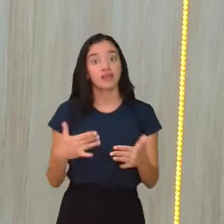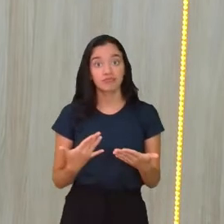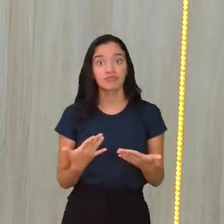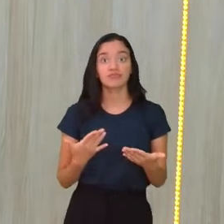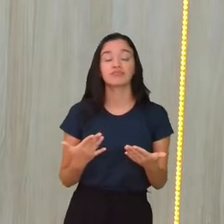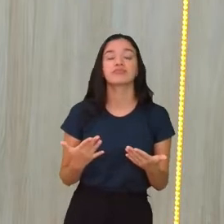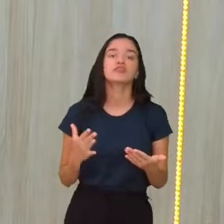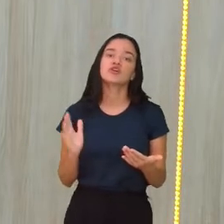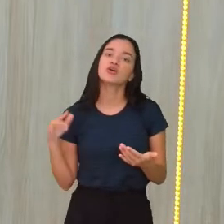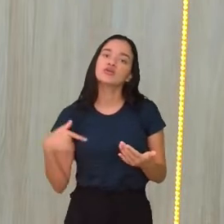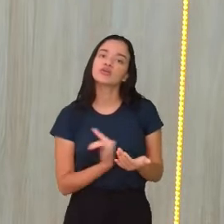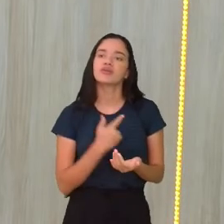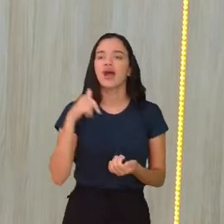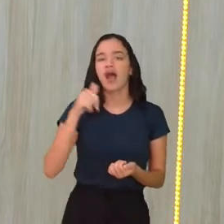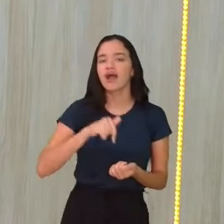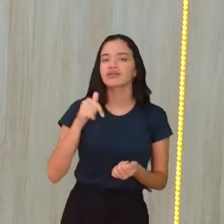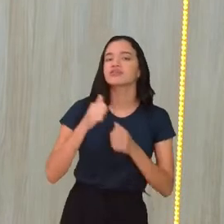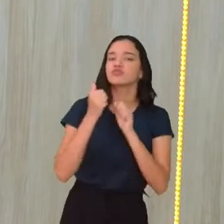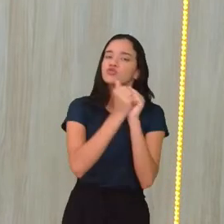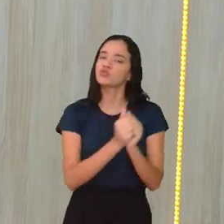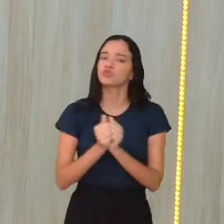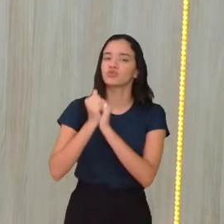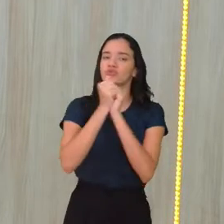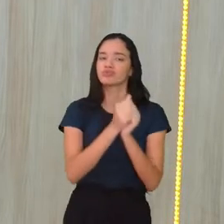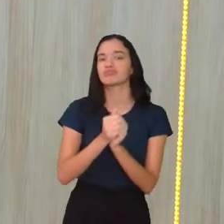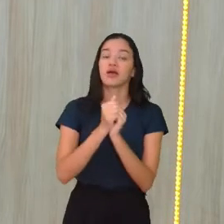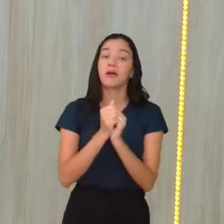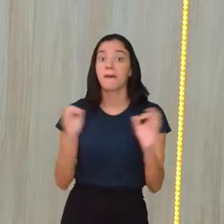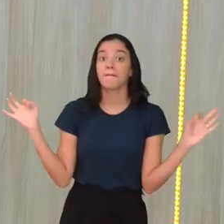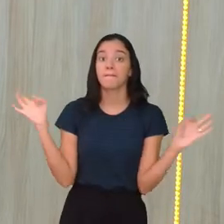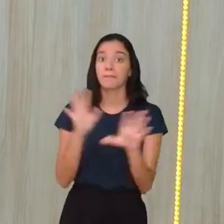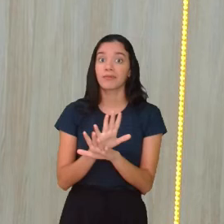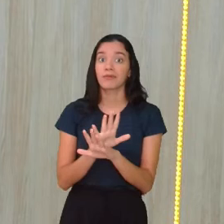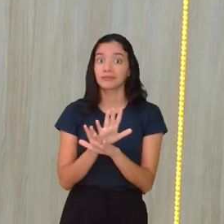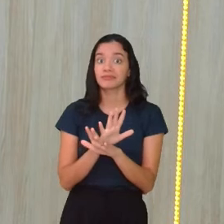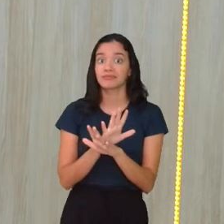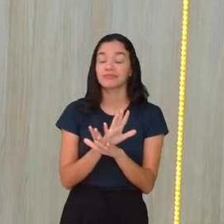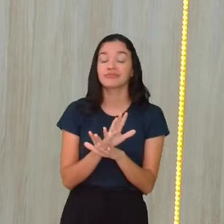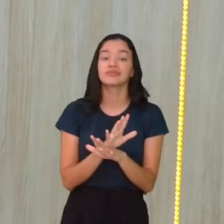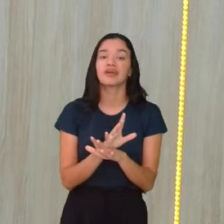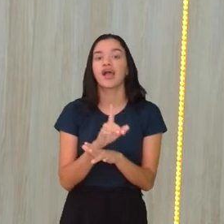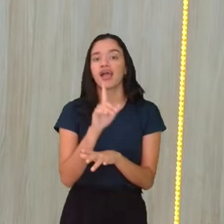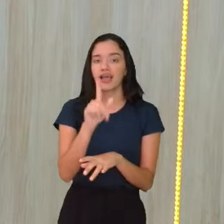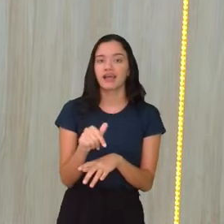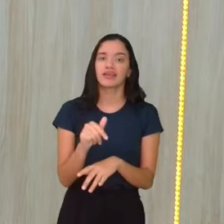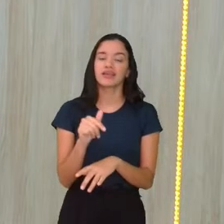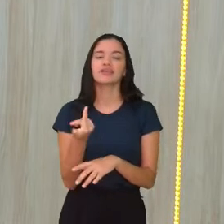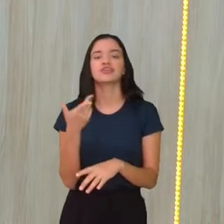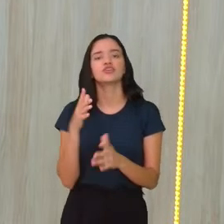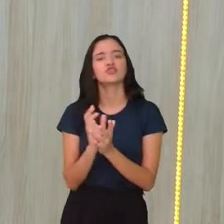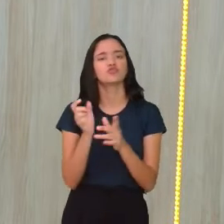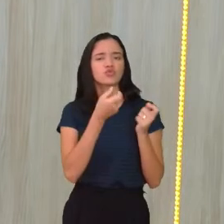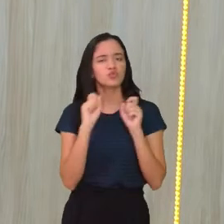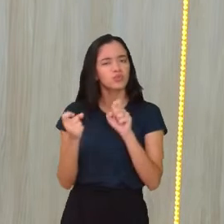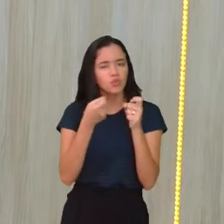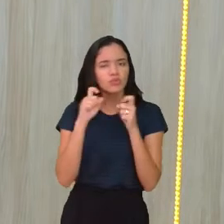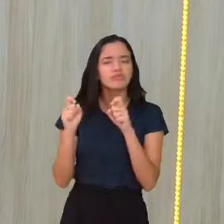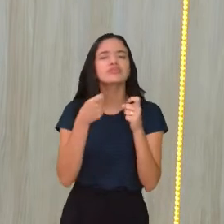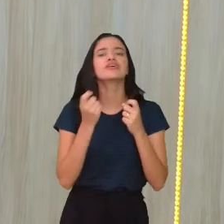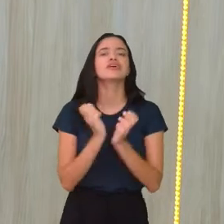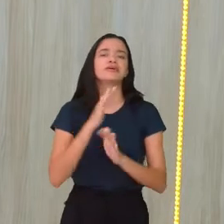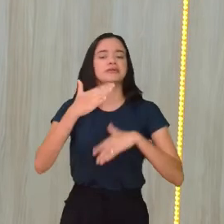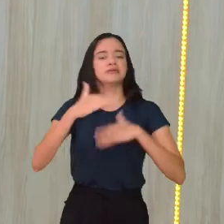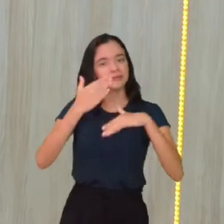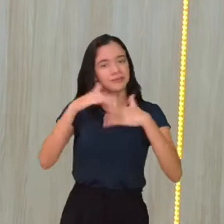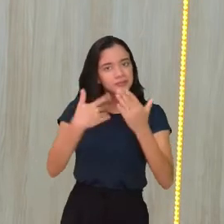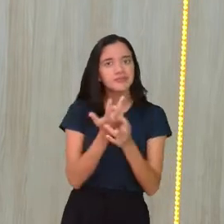Então, estamos aqui já juntinhos, né? Prontos aí para discutir, né?